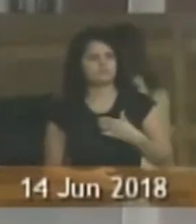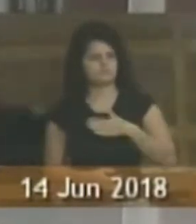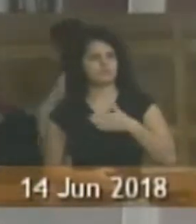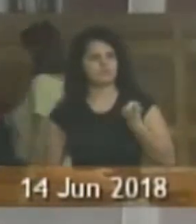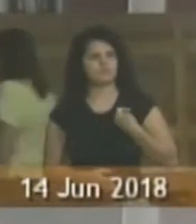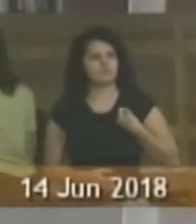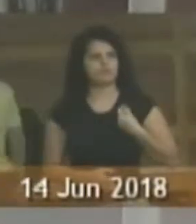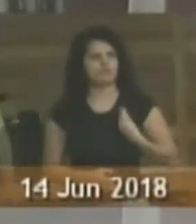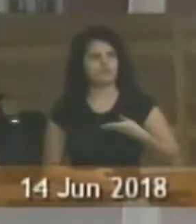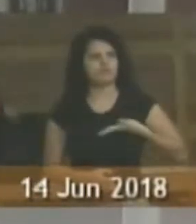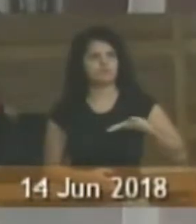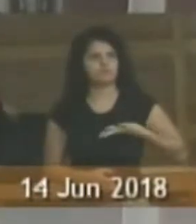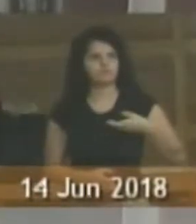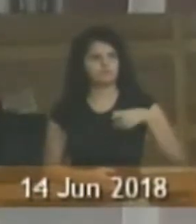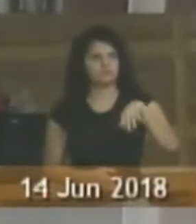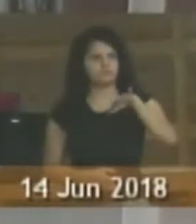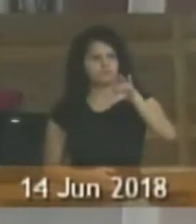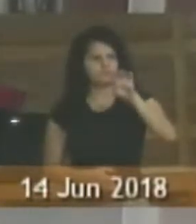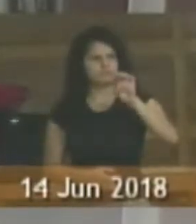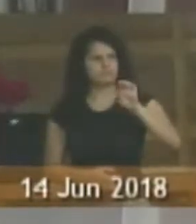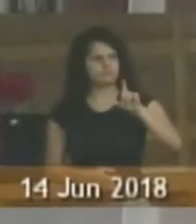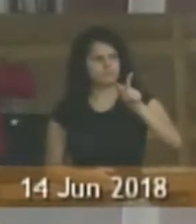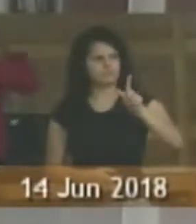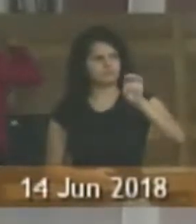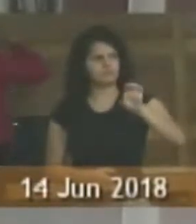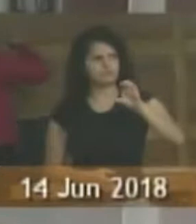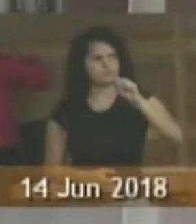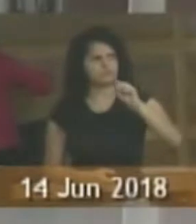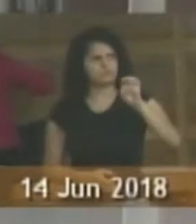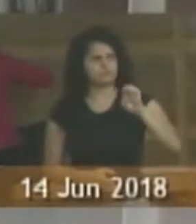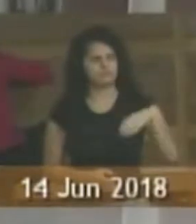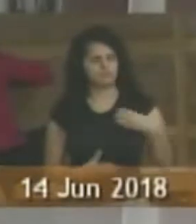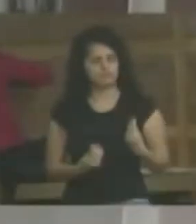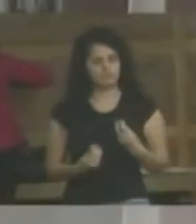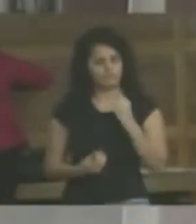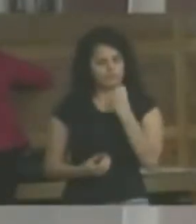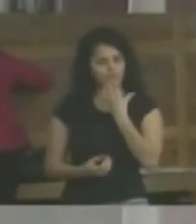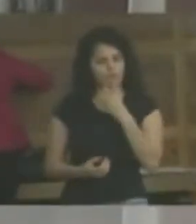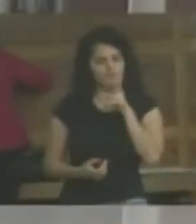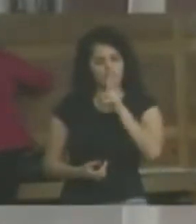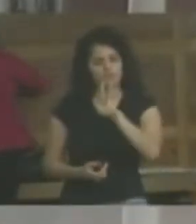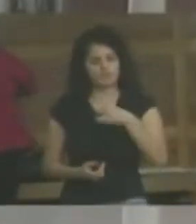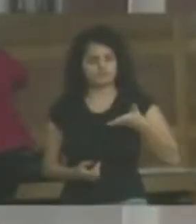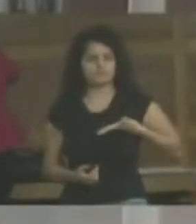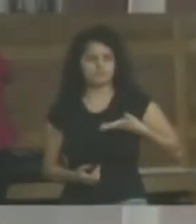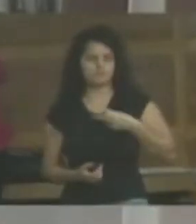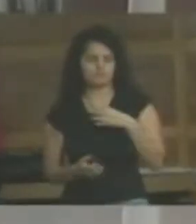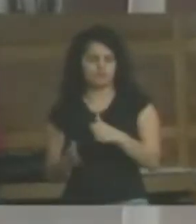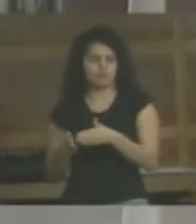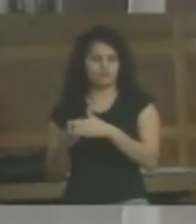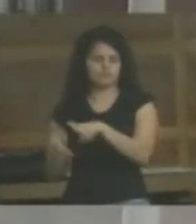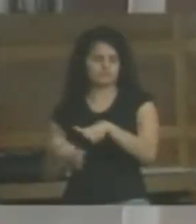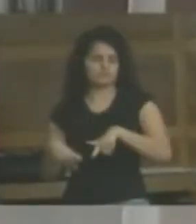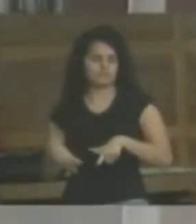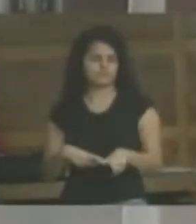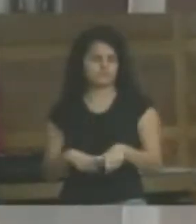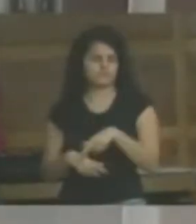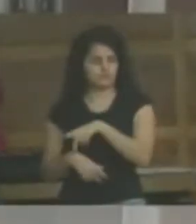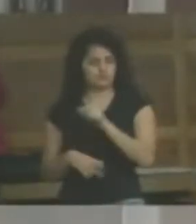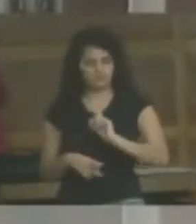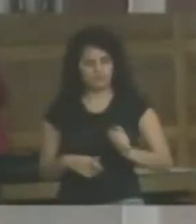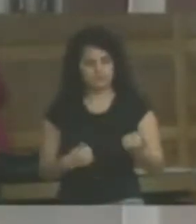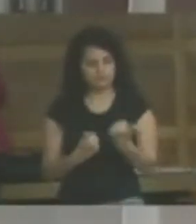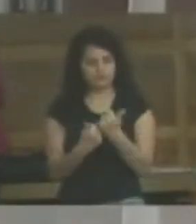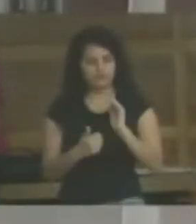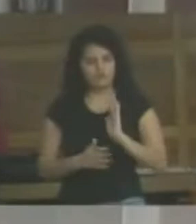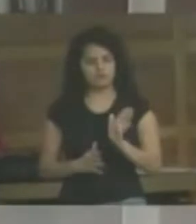sempre acompanhando a sessão ali, né, Gessé? Sempre é um prazer ver os nossos amigos aqui acompanhando os trabalhos. Gessé não é assessor de vereador nenhum, mas ele está sempre